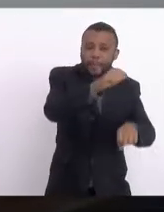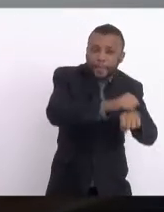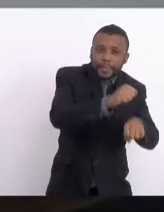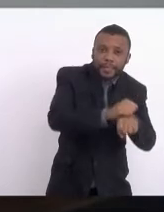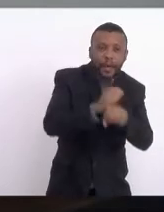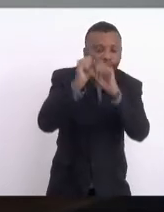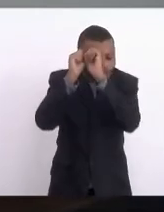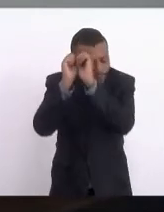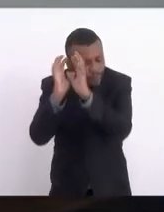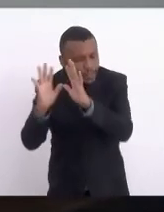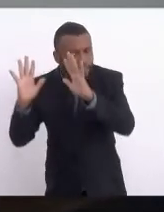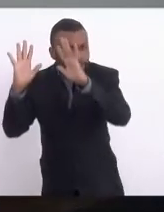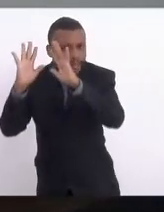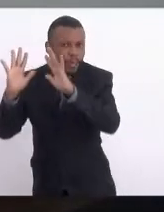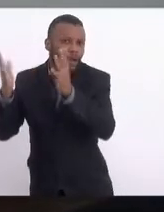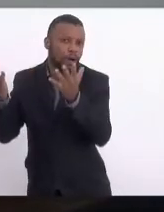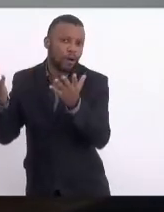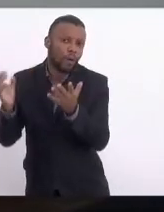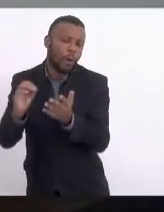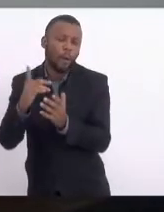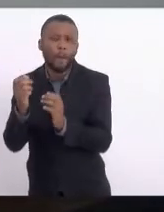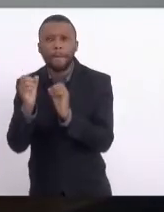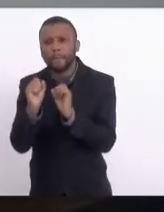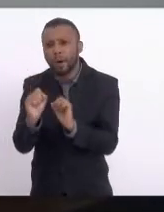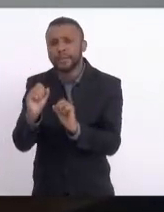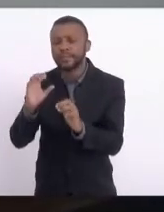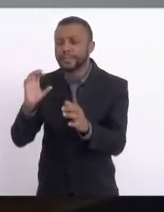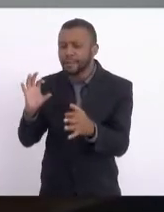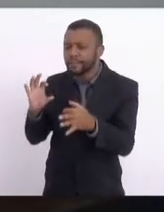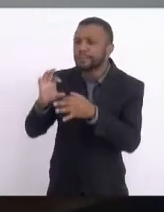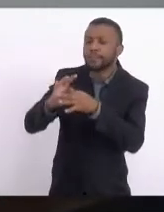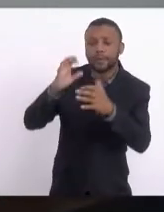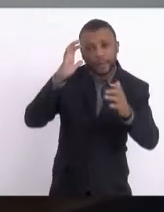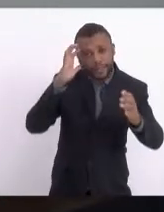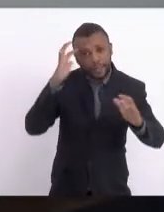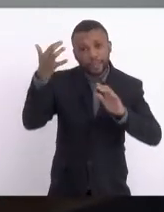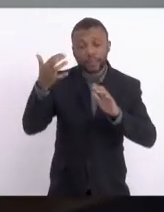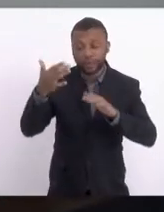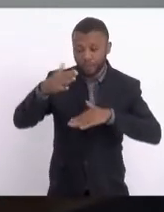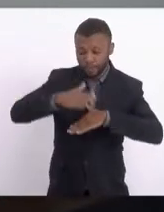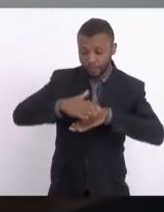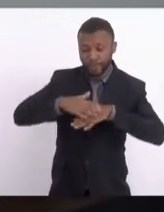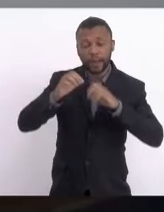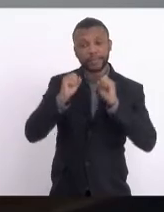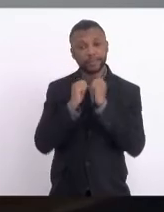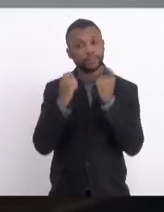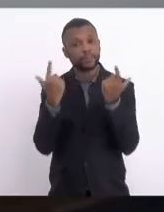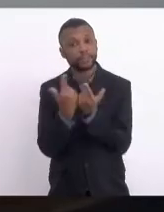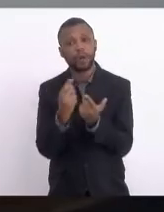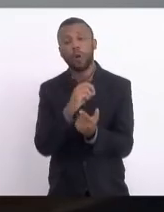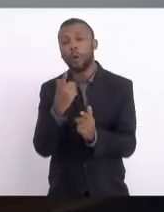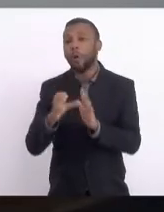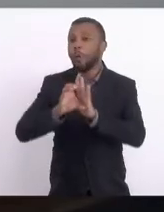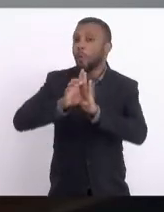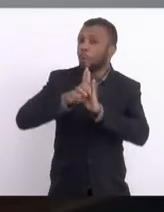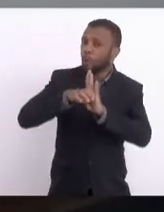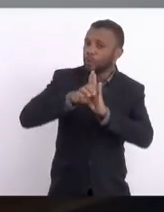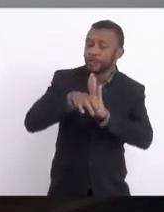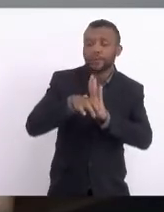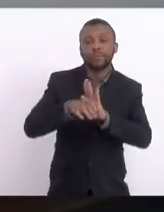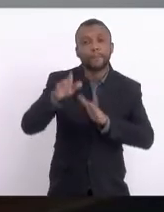uma parametrização por parte da LERJ, né, nesse sentido, e seja uma conceituação mais precisa do